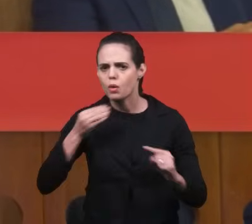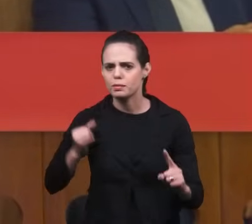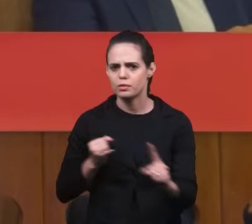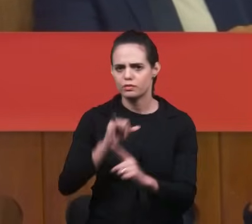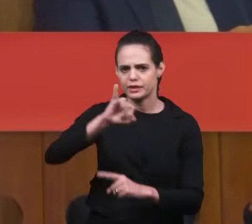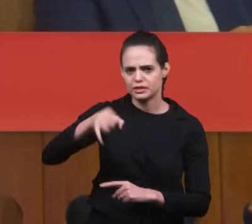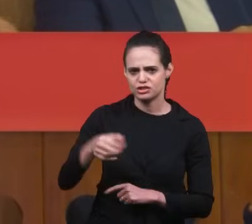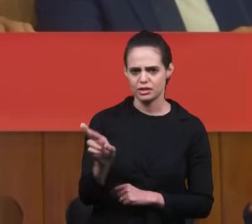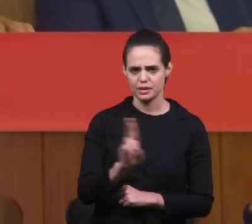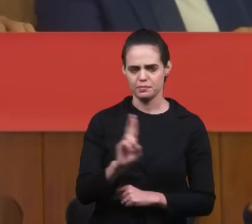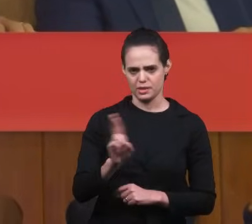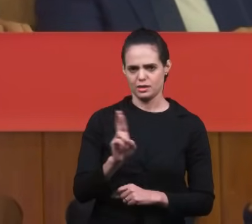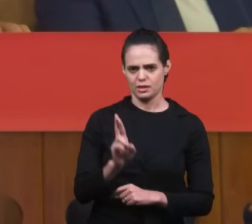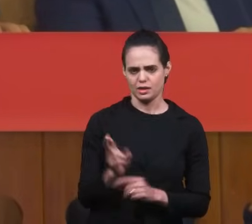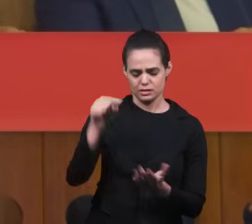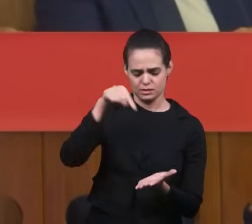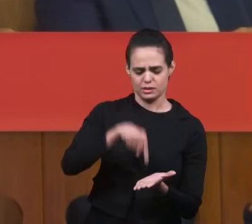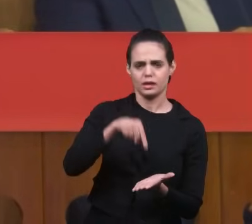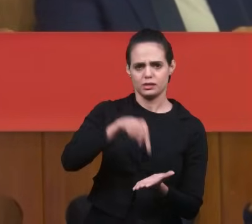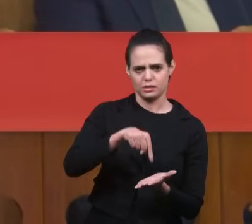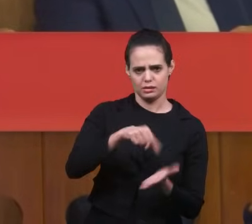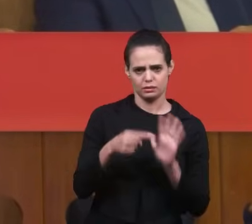pouco falar sobre ele, diz assim,